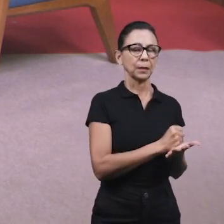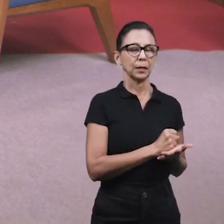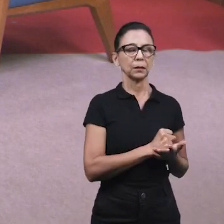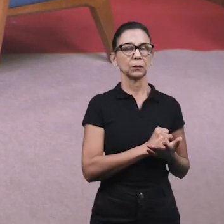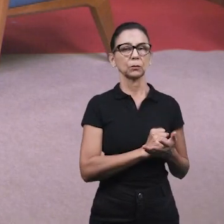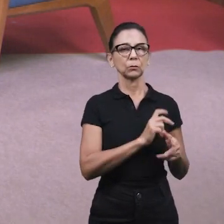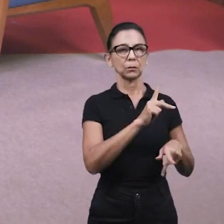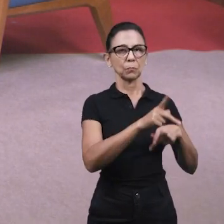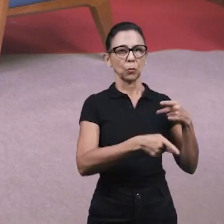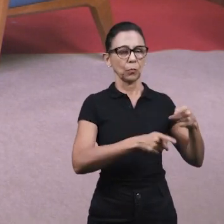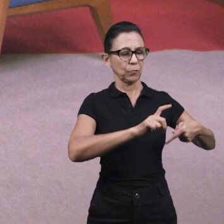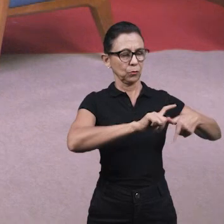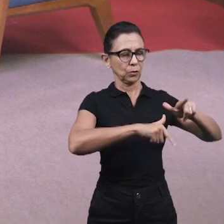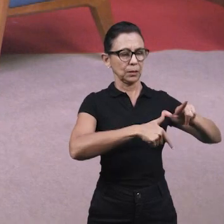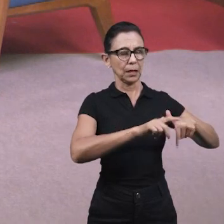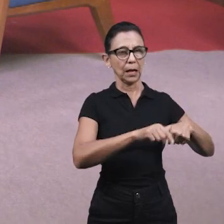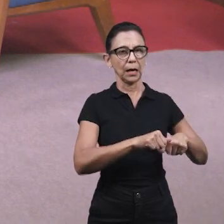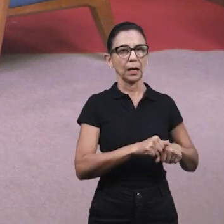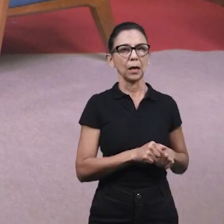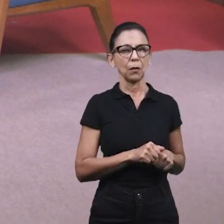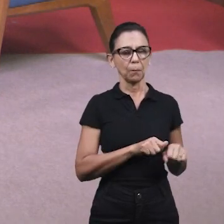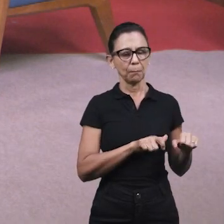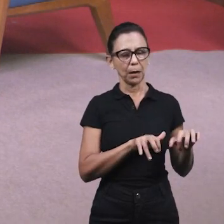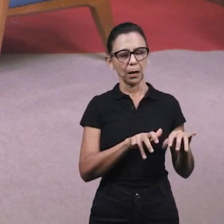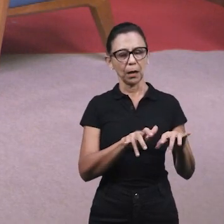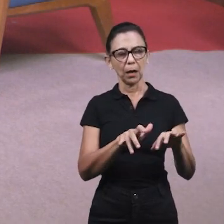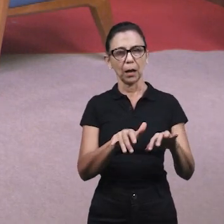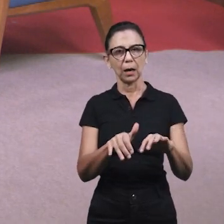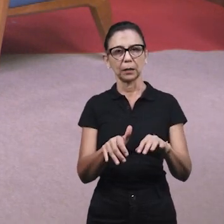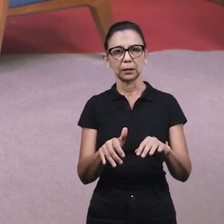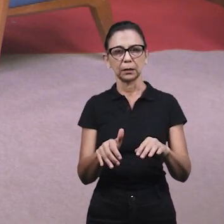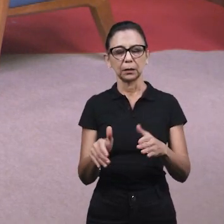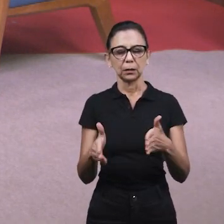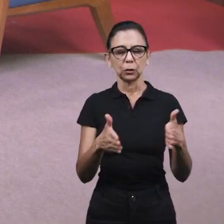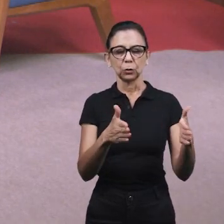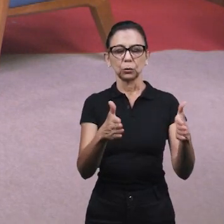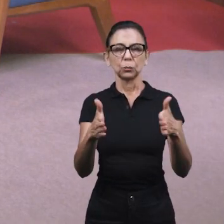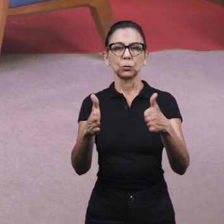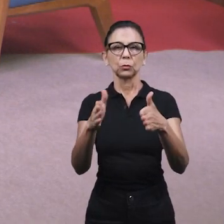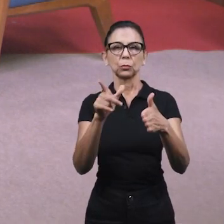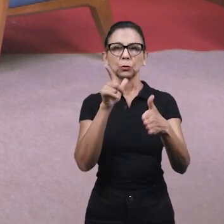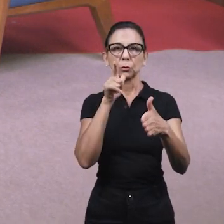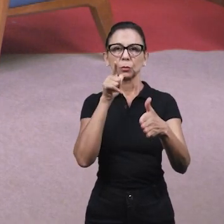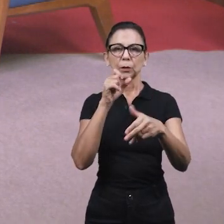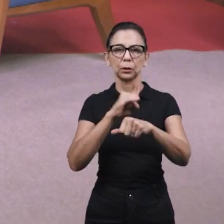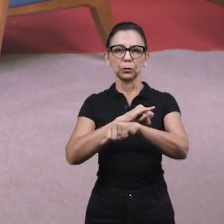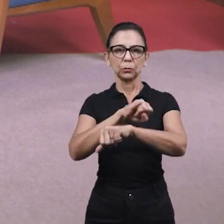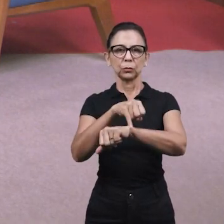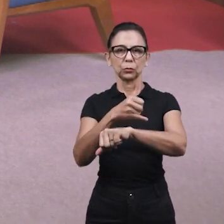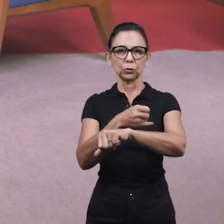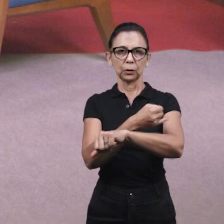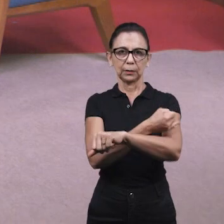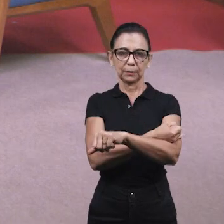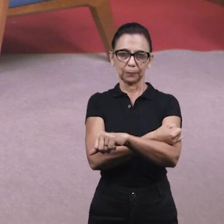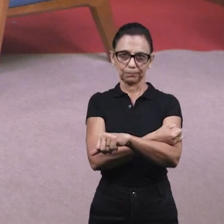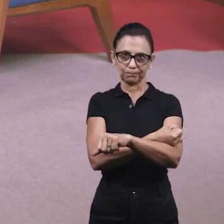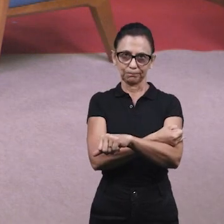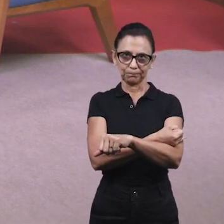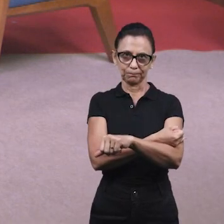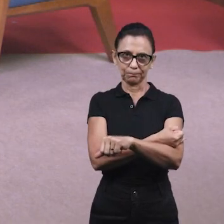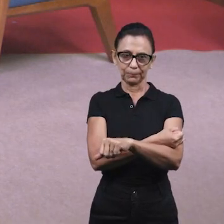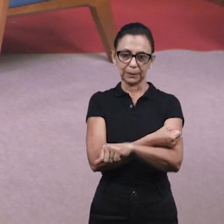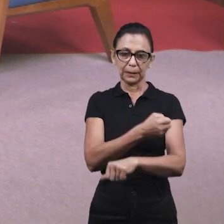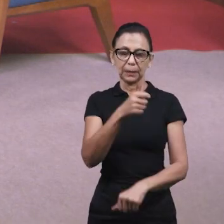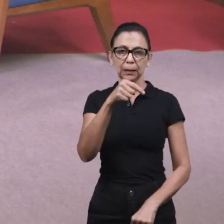lado, né? Tudo por um momento. A entrada na terra prometida na expectativa de